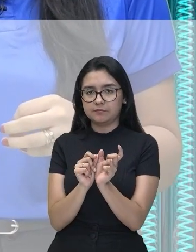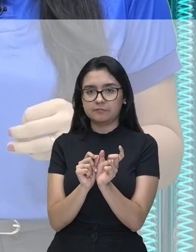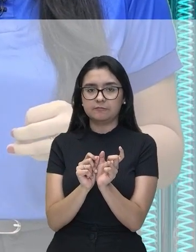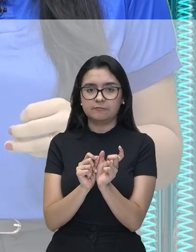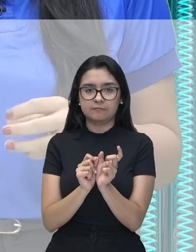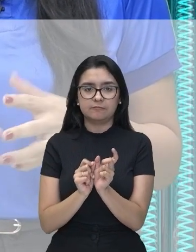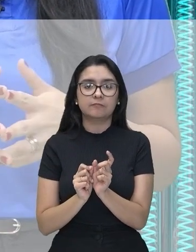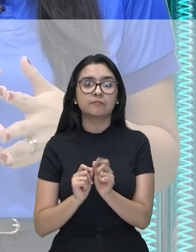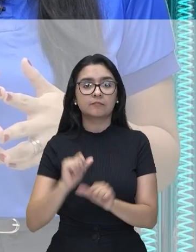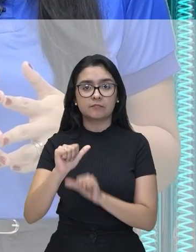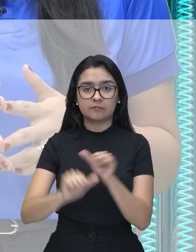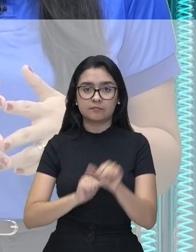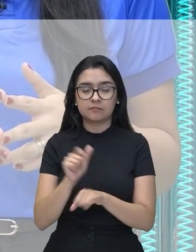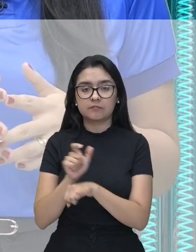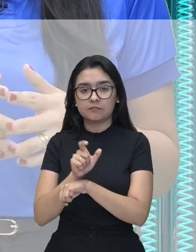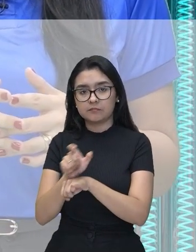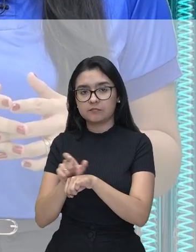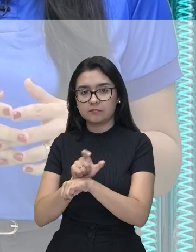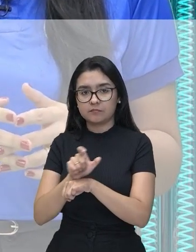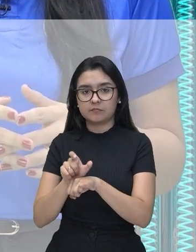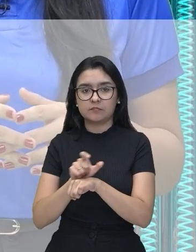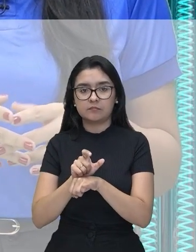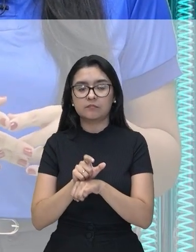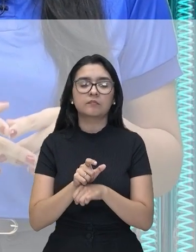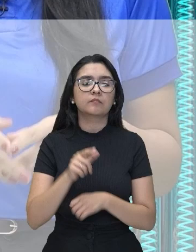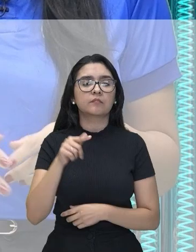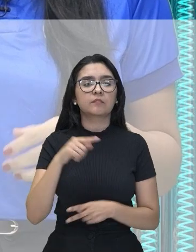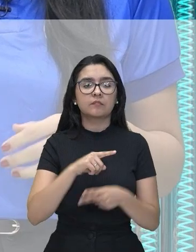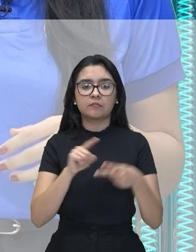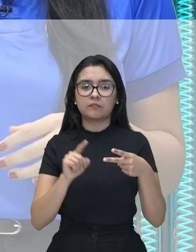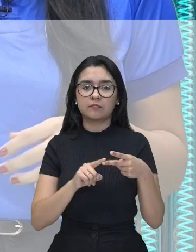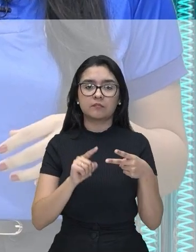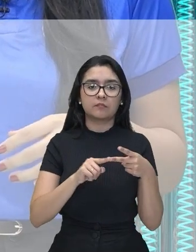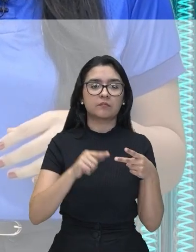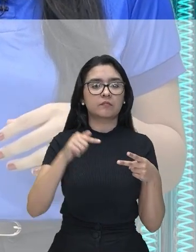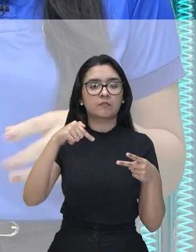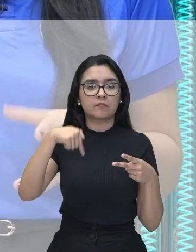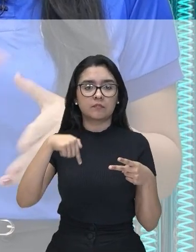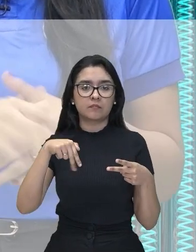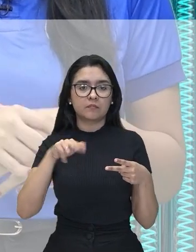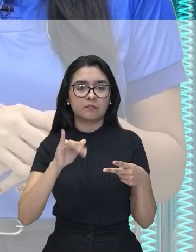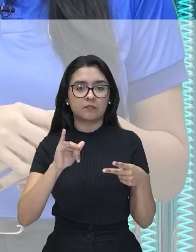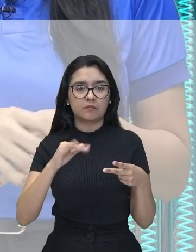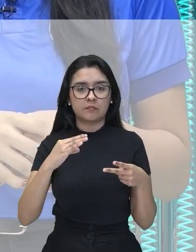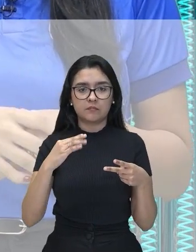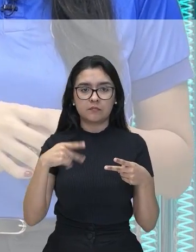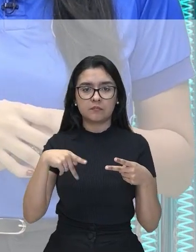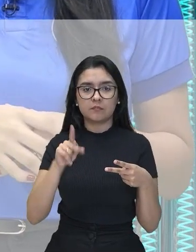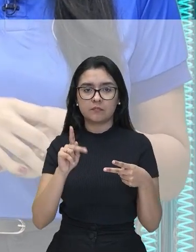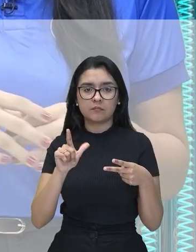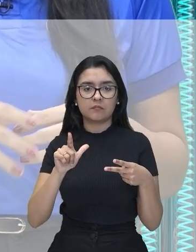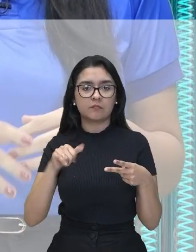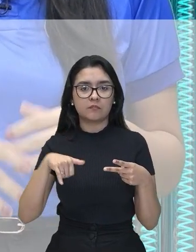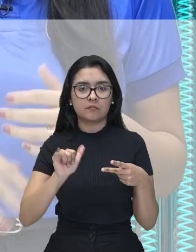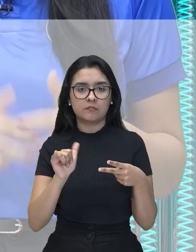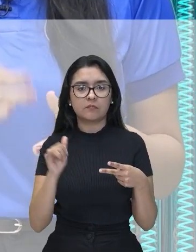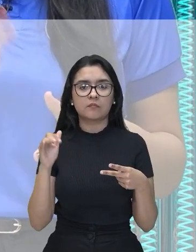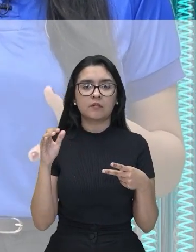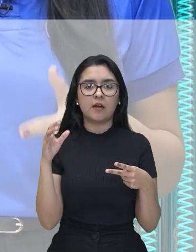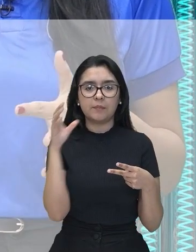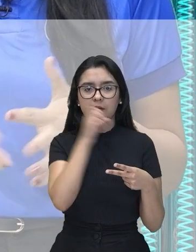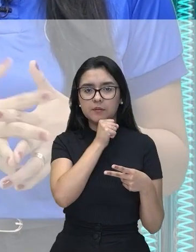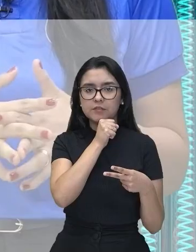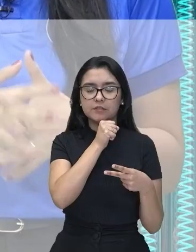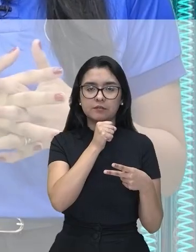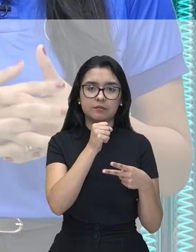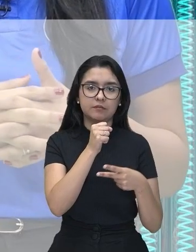um advérbio. Quick, quick é rápido, quickly, rapidamente, né? Vamos adiante, temos